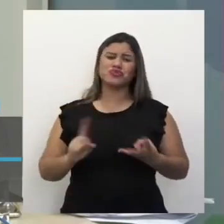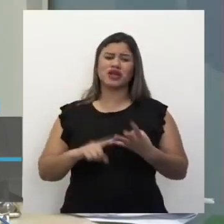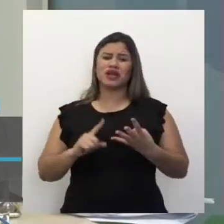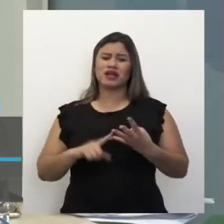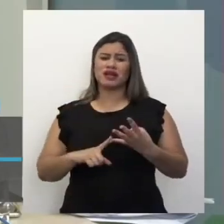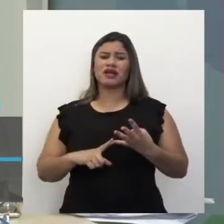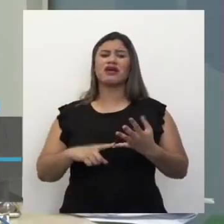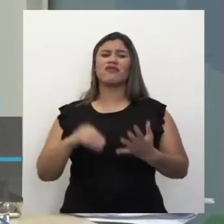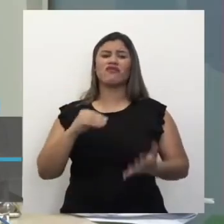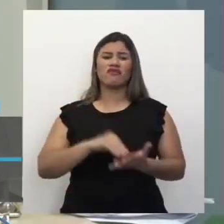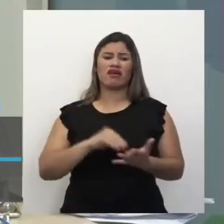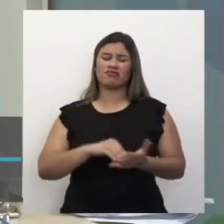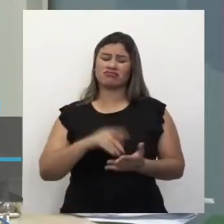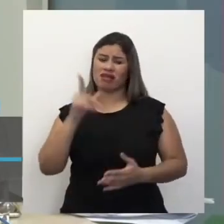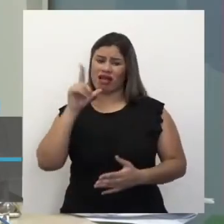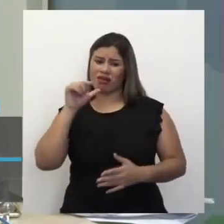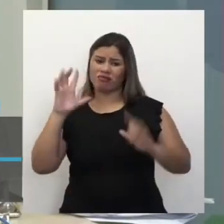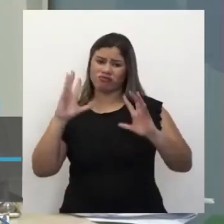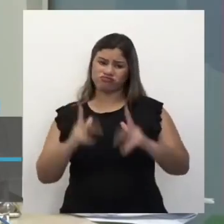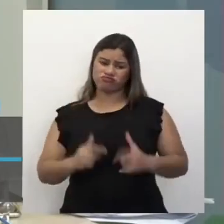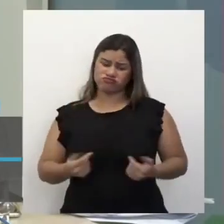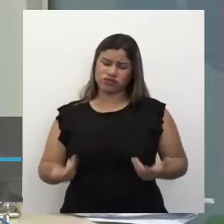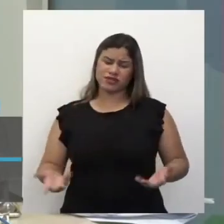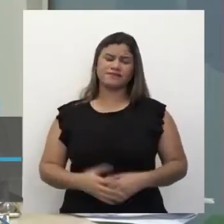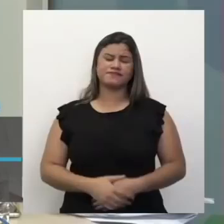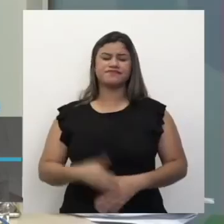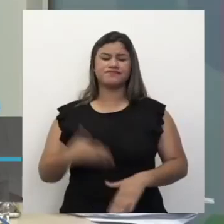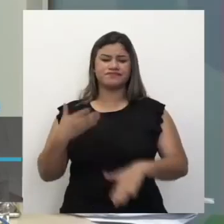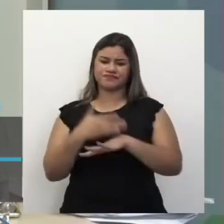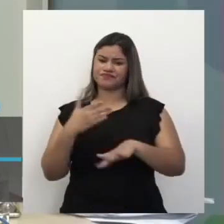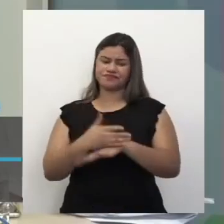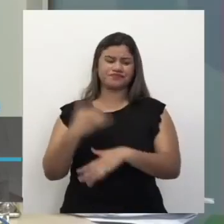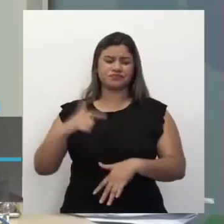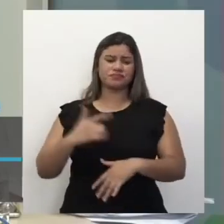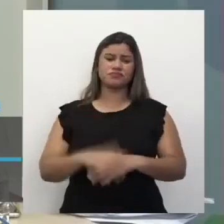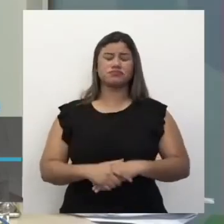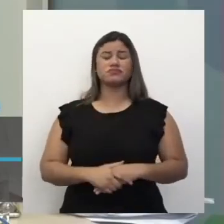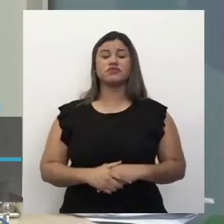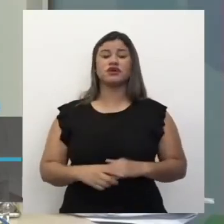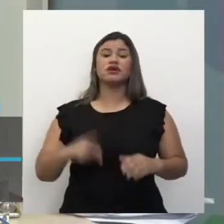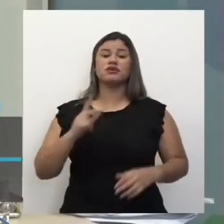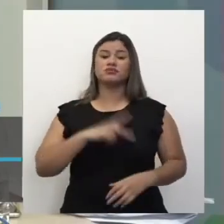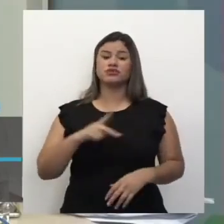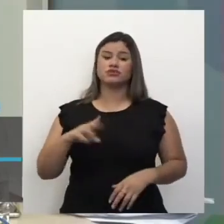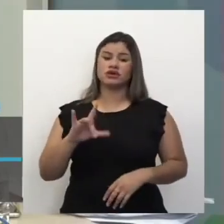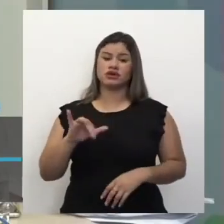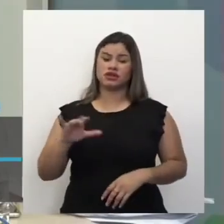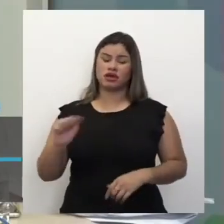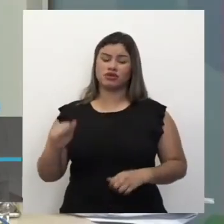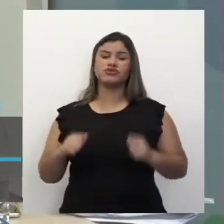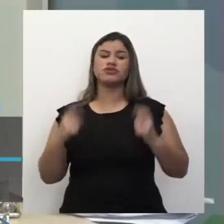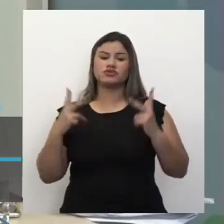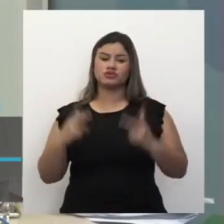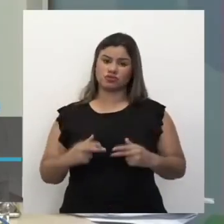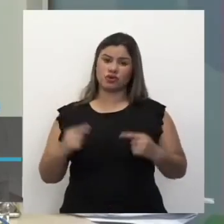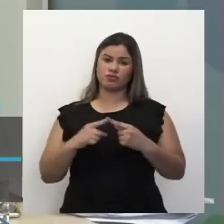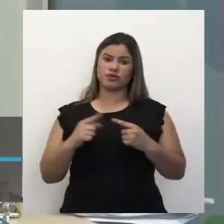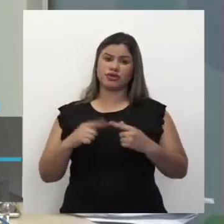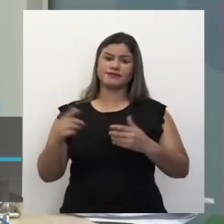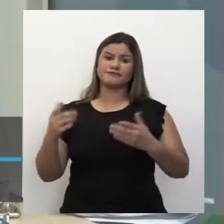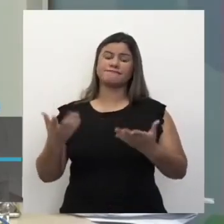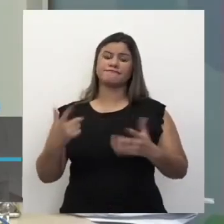de água limpa, né? A gente poderia colocar. A professora Cláudia foi nessa ideia também de colocar aqui o